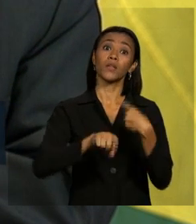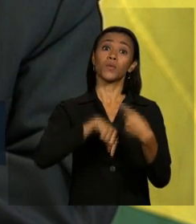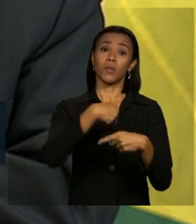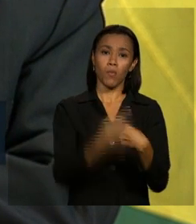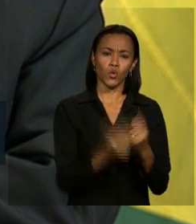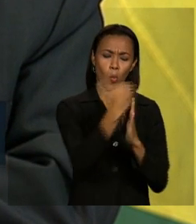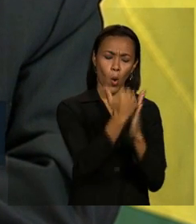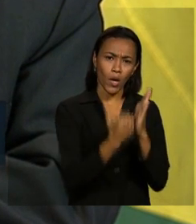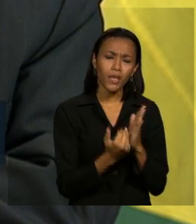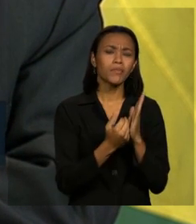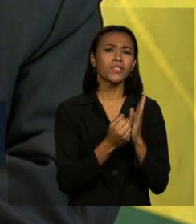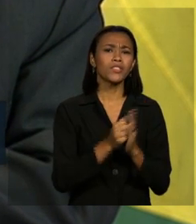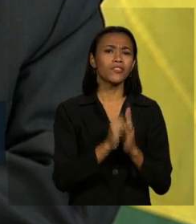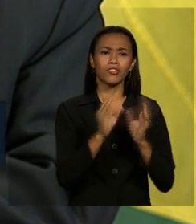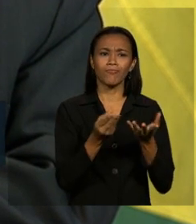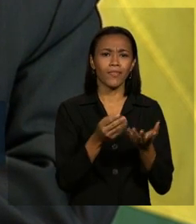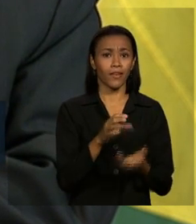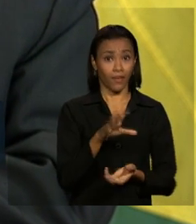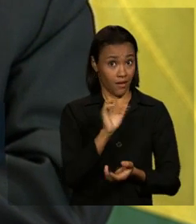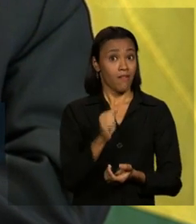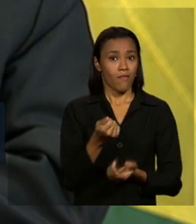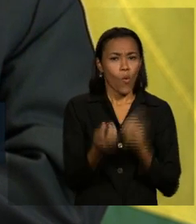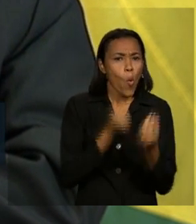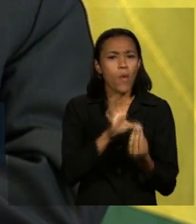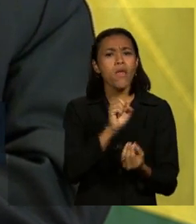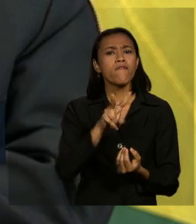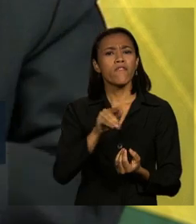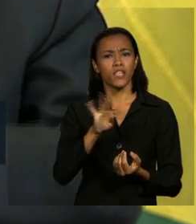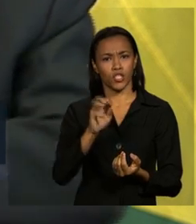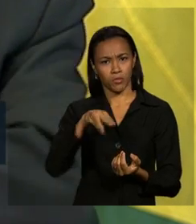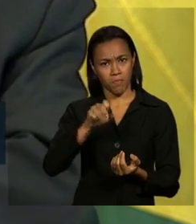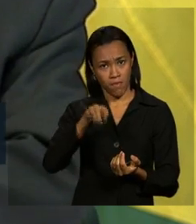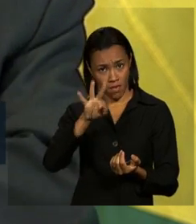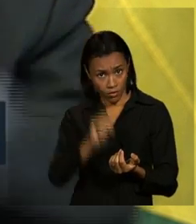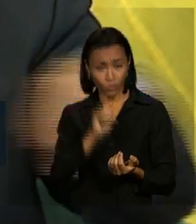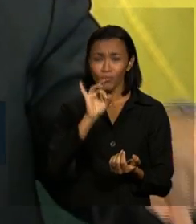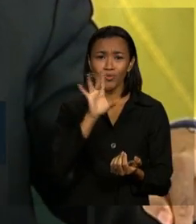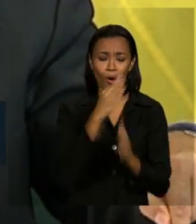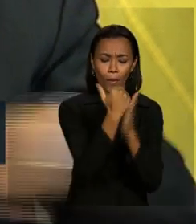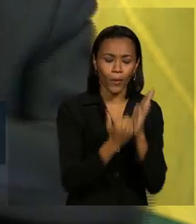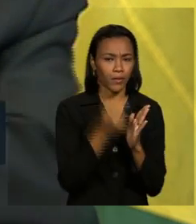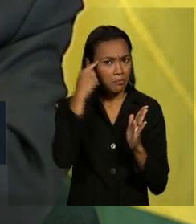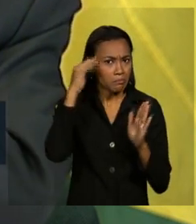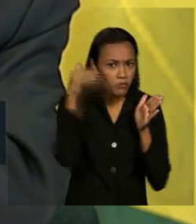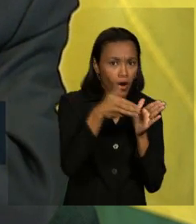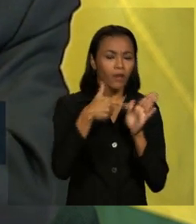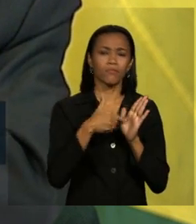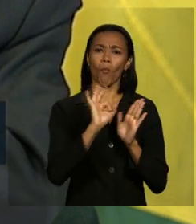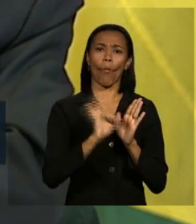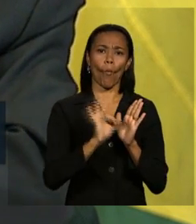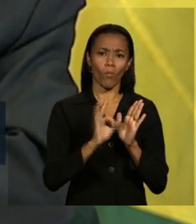programa de investimentos ao qual o concessionário está Obrigado mas não só o programa neste caso um